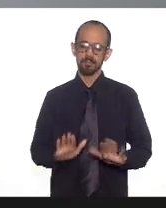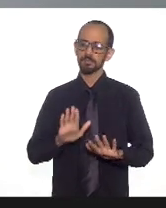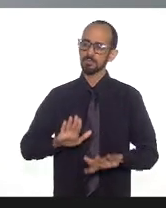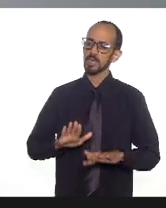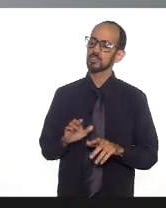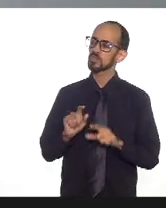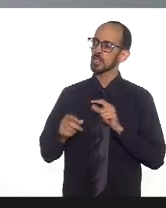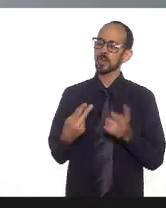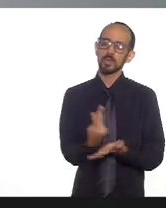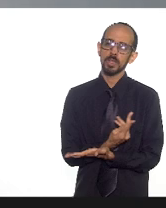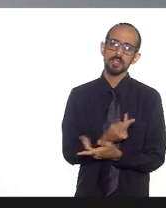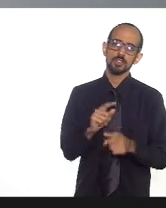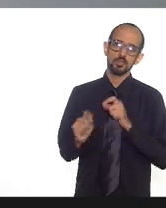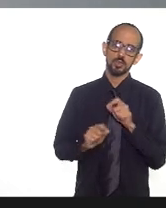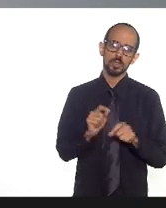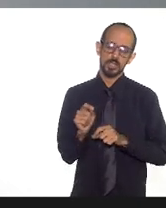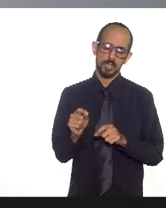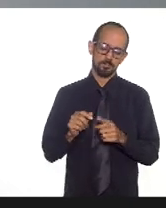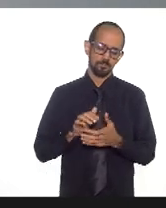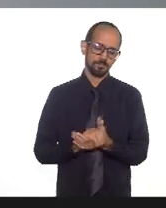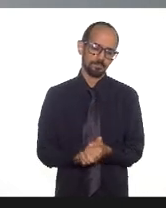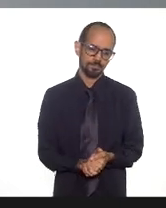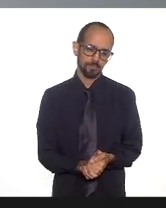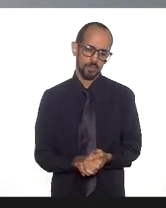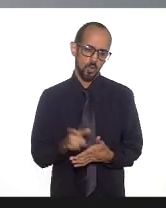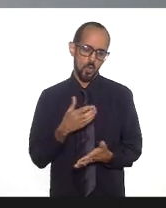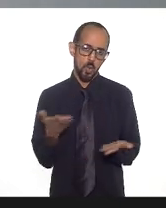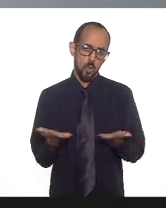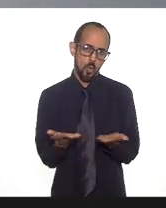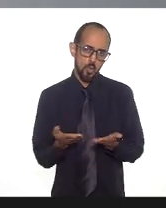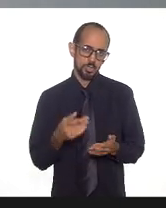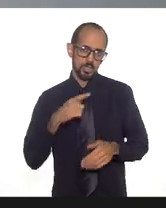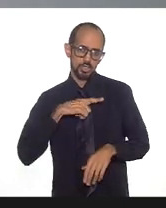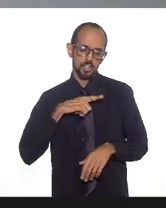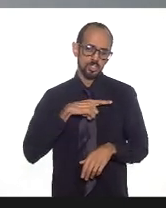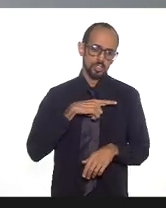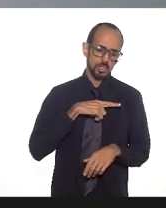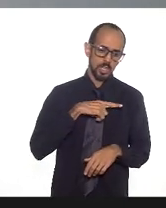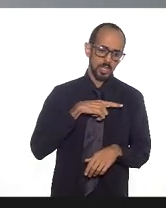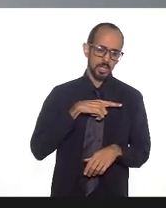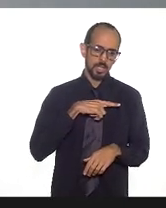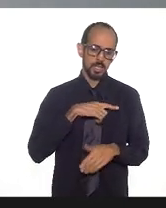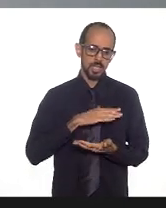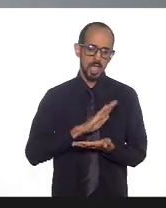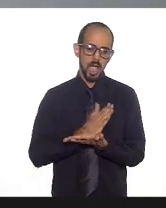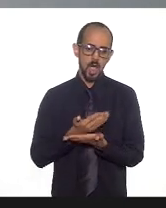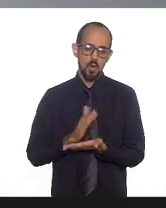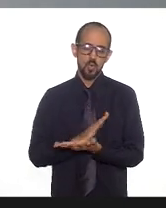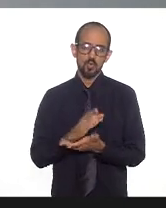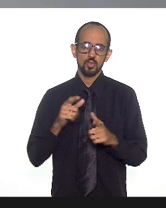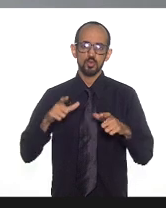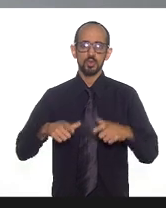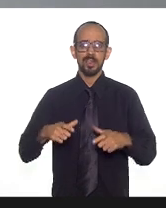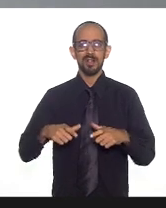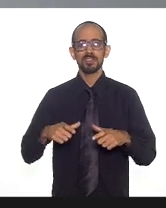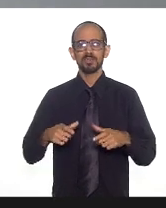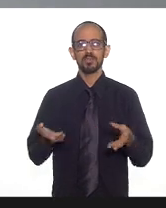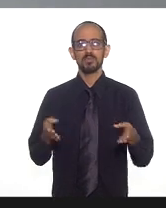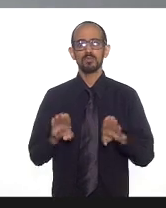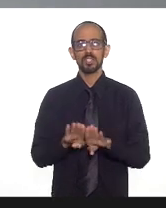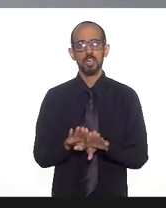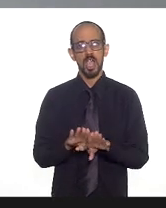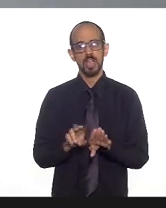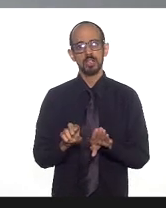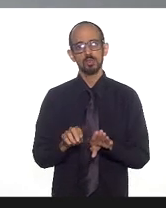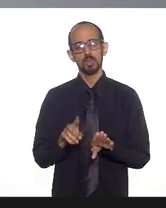que acontece? A gente tem hoje alguns SEJAs que foi reduzido o horário, foram fechados, né? Como o caso da